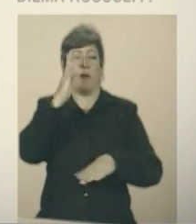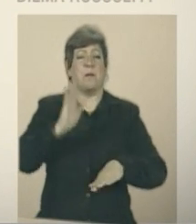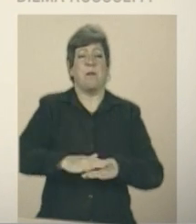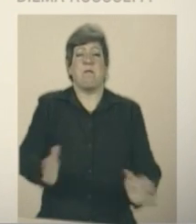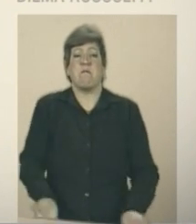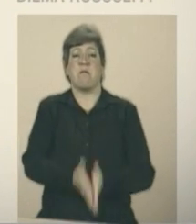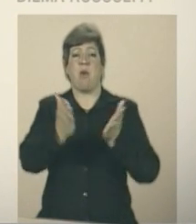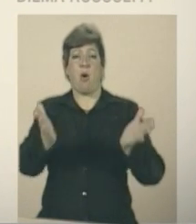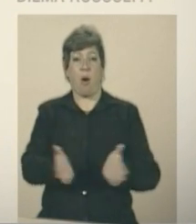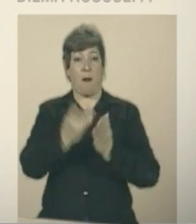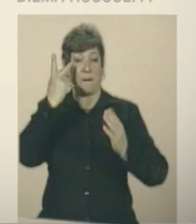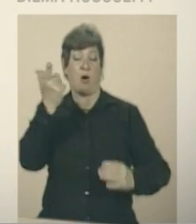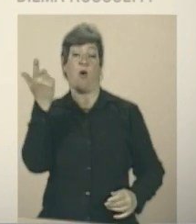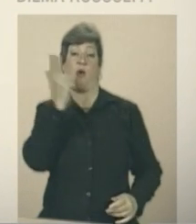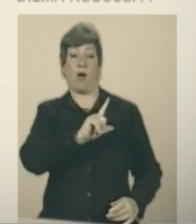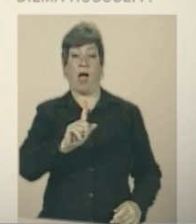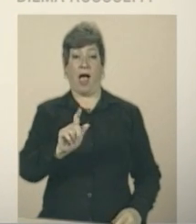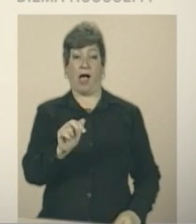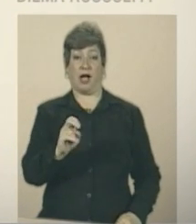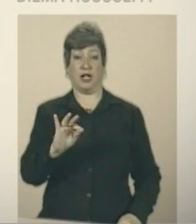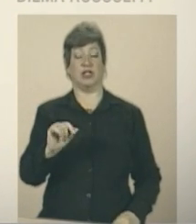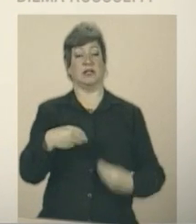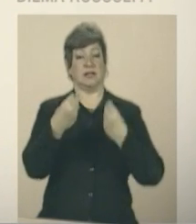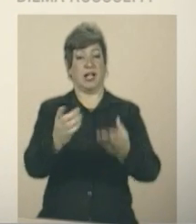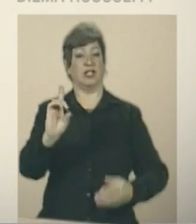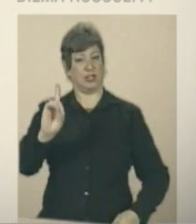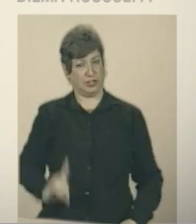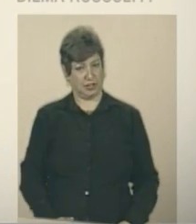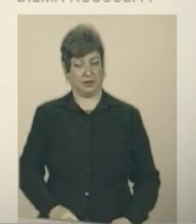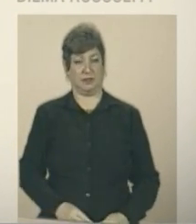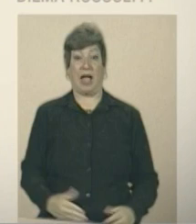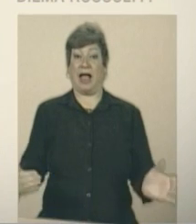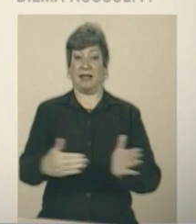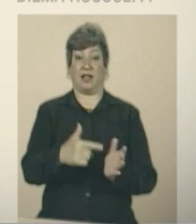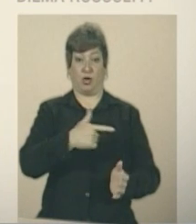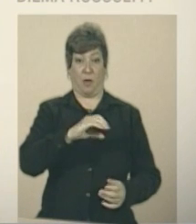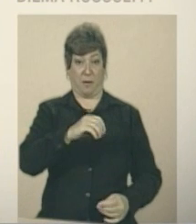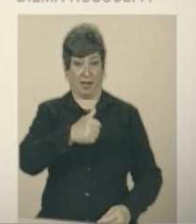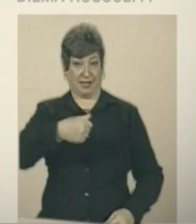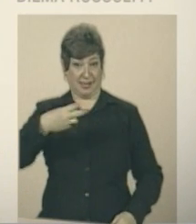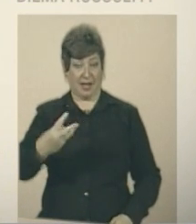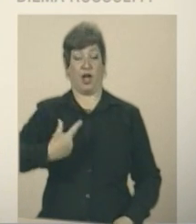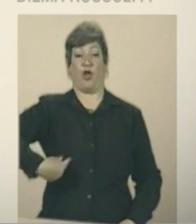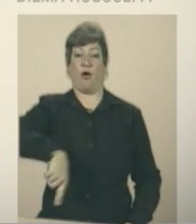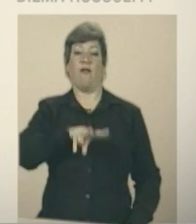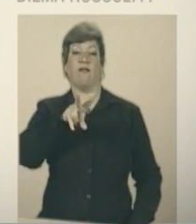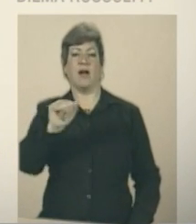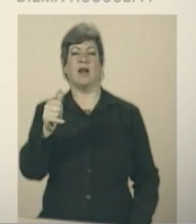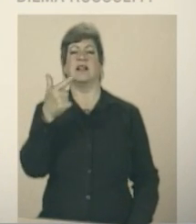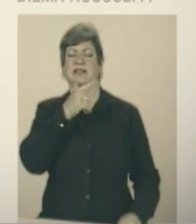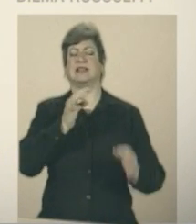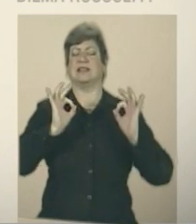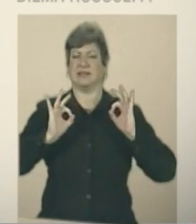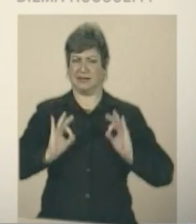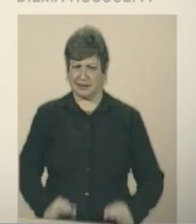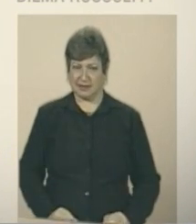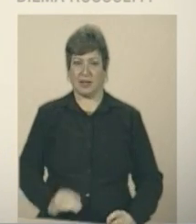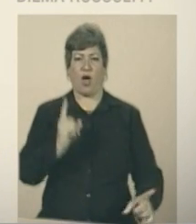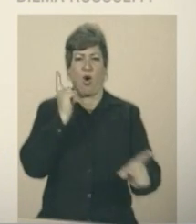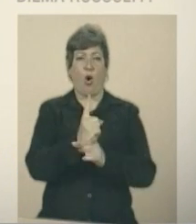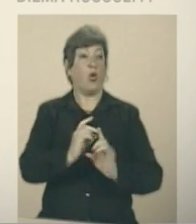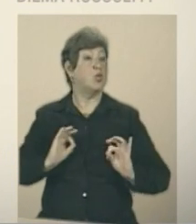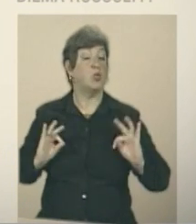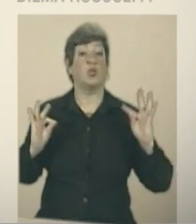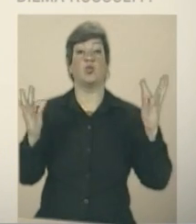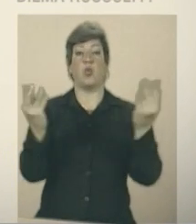pobres para garantir os seus direitos até 2013 nós vamos com certeza encontrar